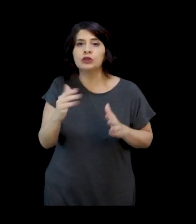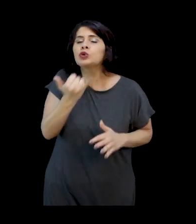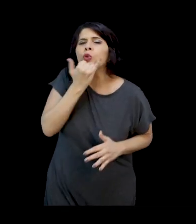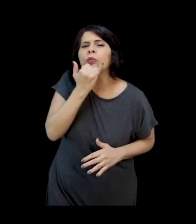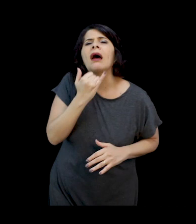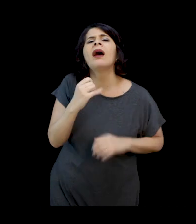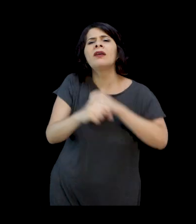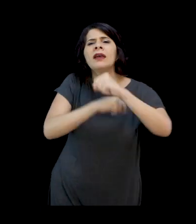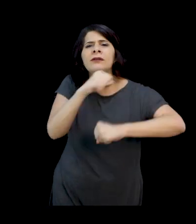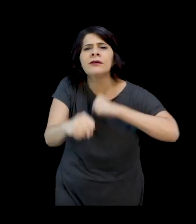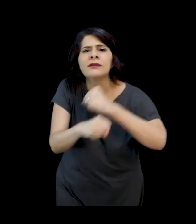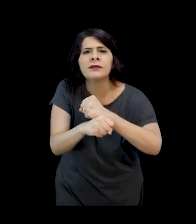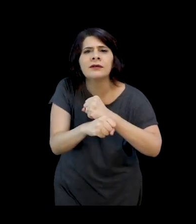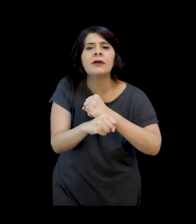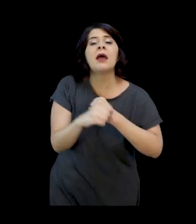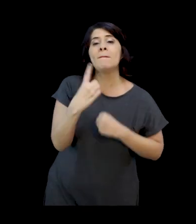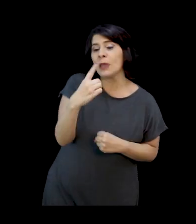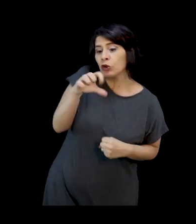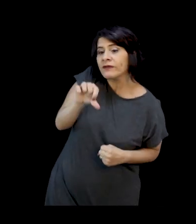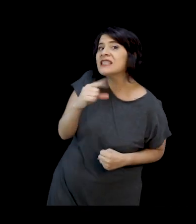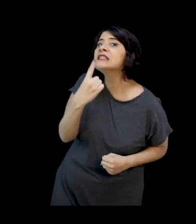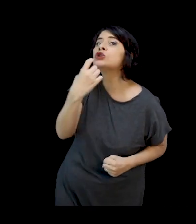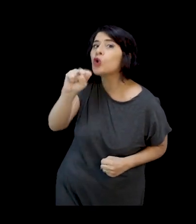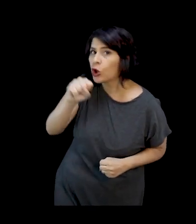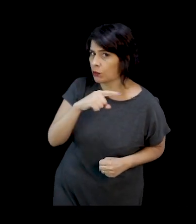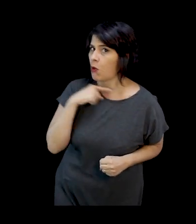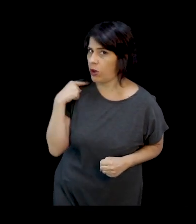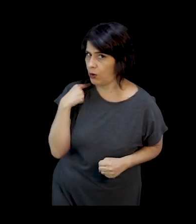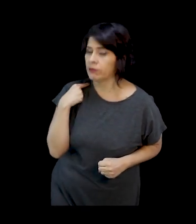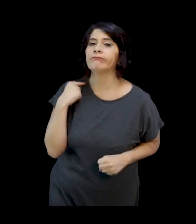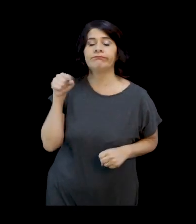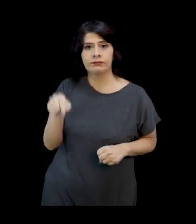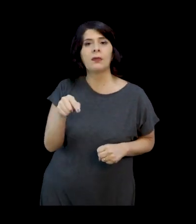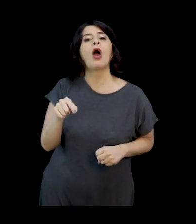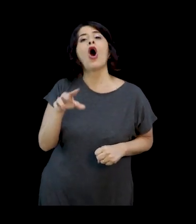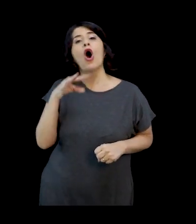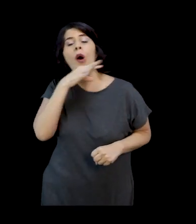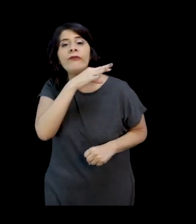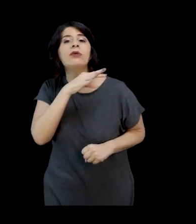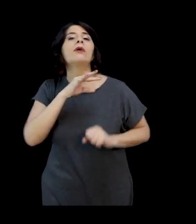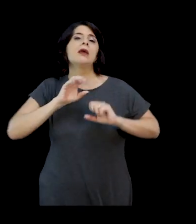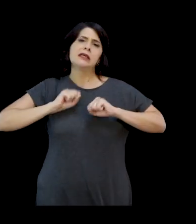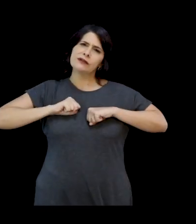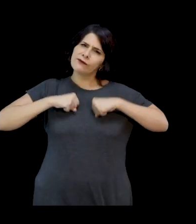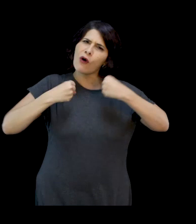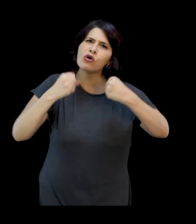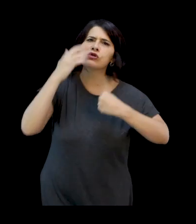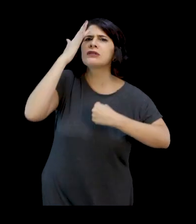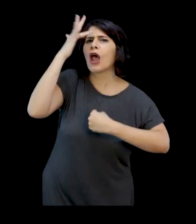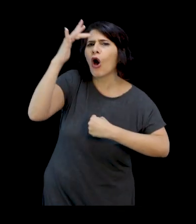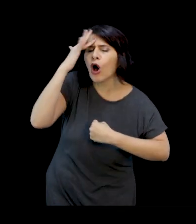Então, é necessário um esforço teórico e intelectual de